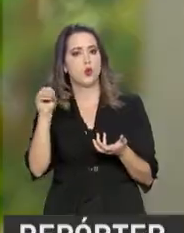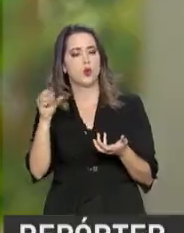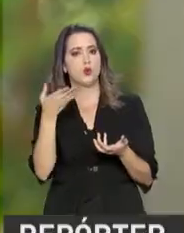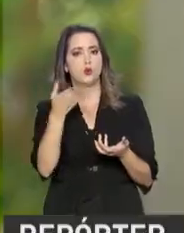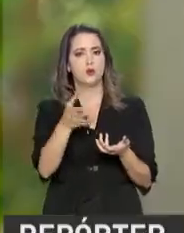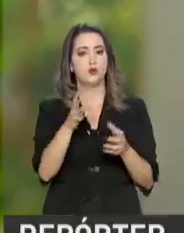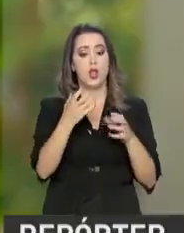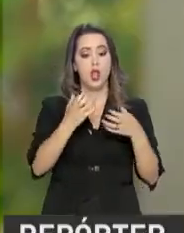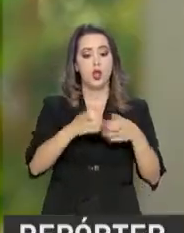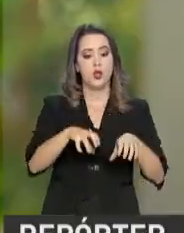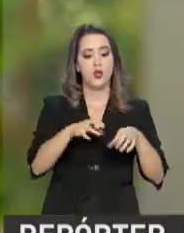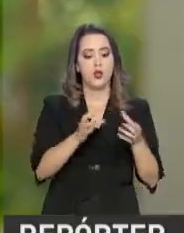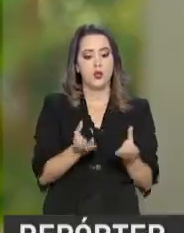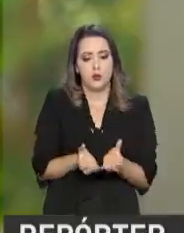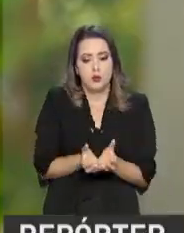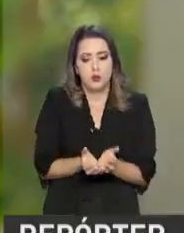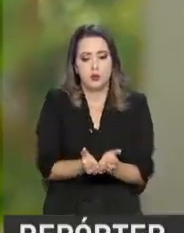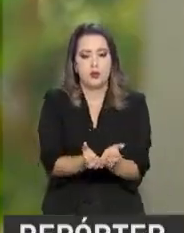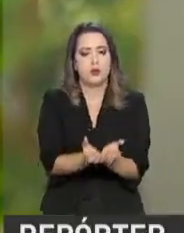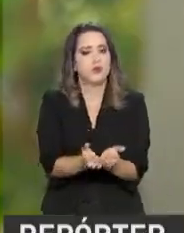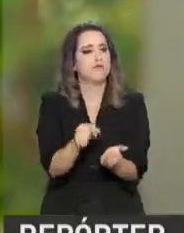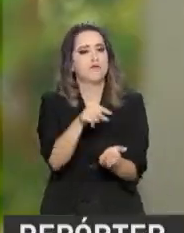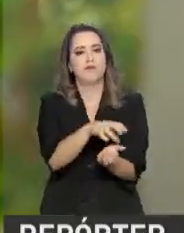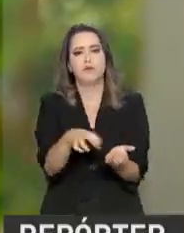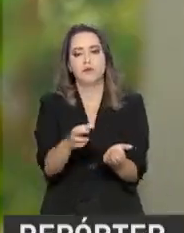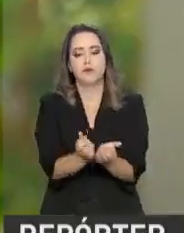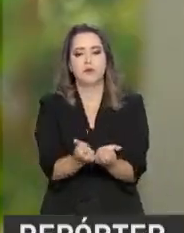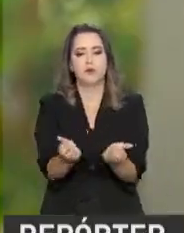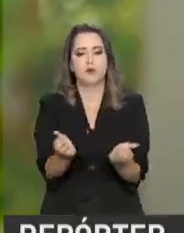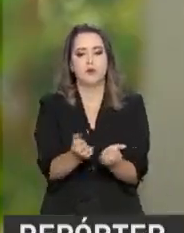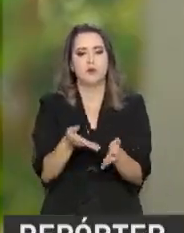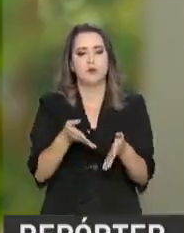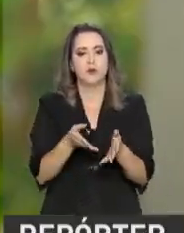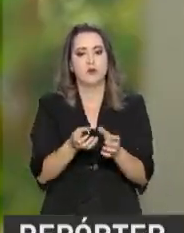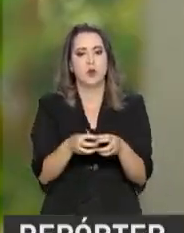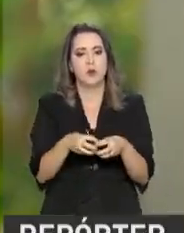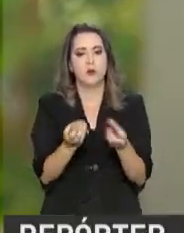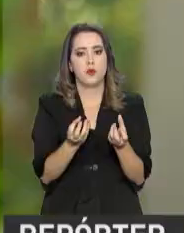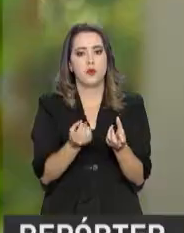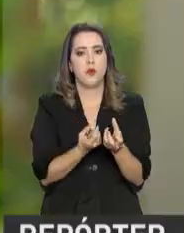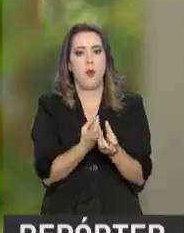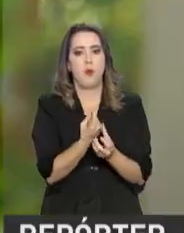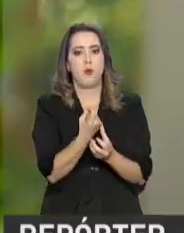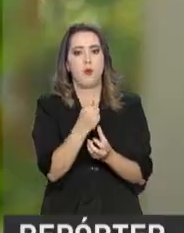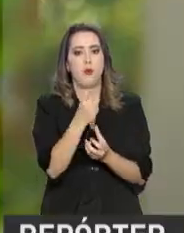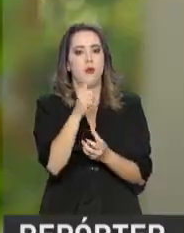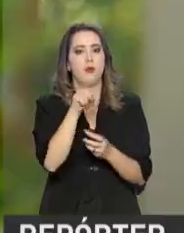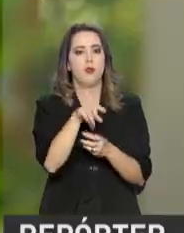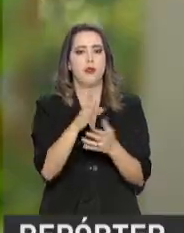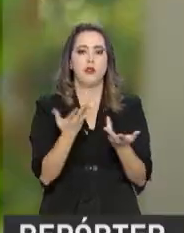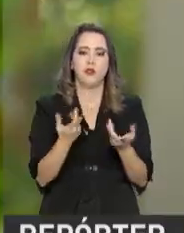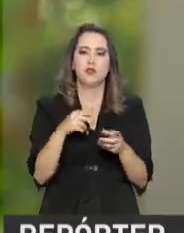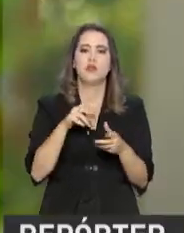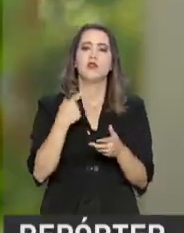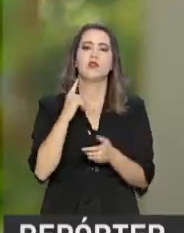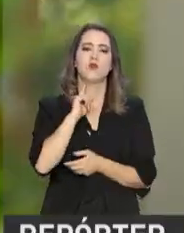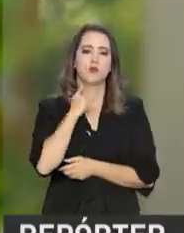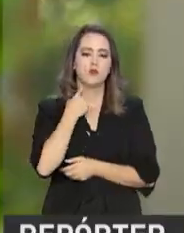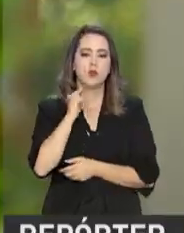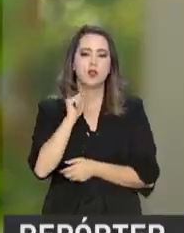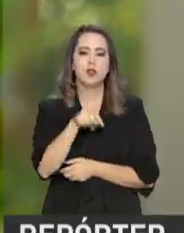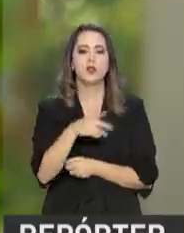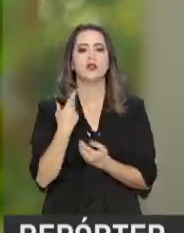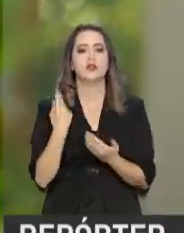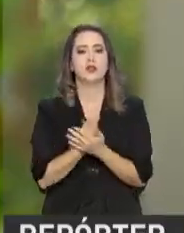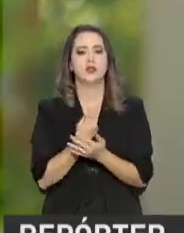ovos que a gente coloca na na chocadeira pra eles nascerem entendeu mas às vezes os ovos vem contaminado já alguma manipulação